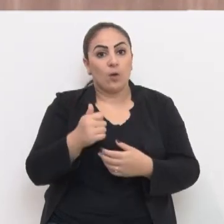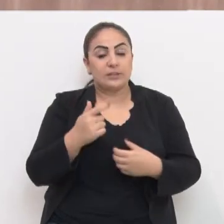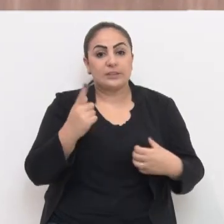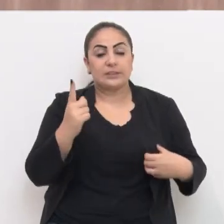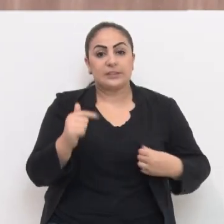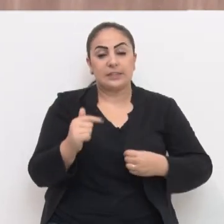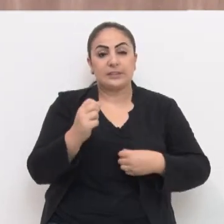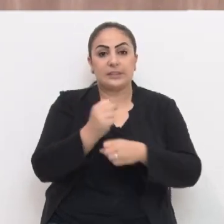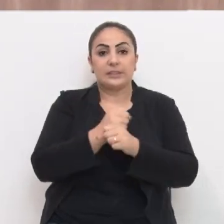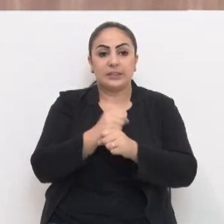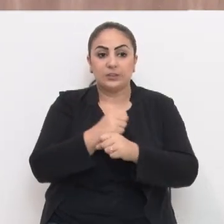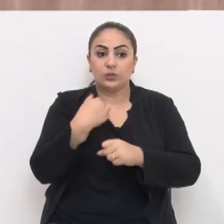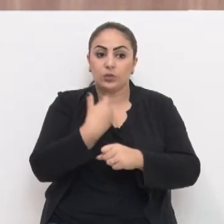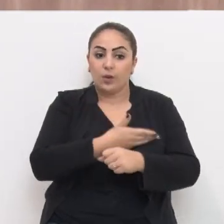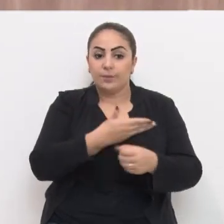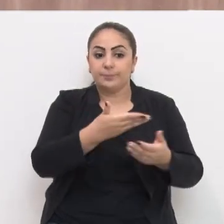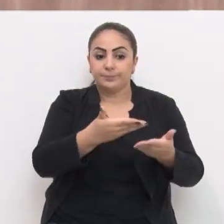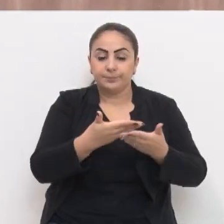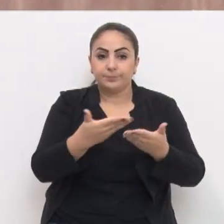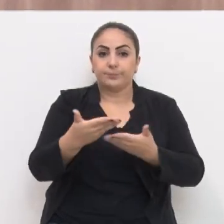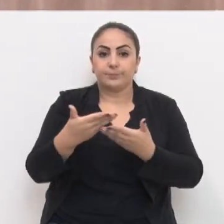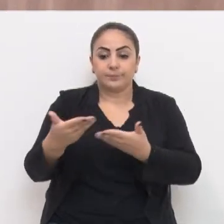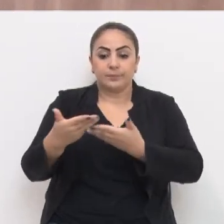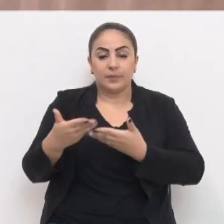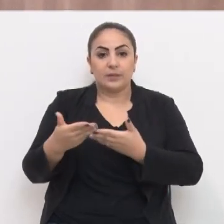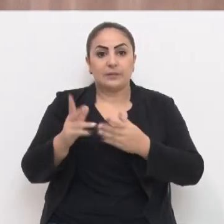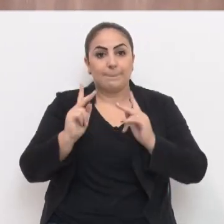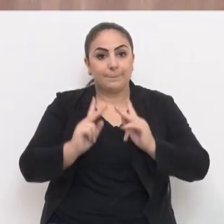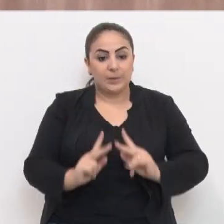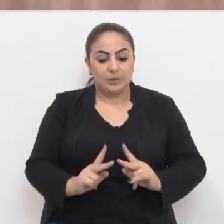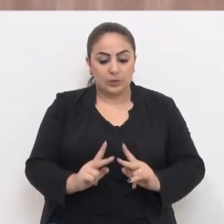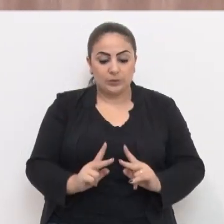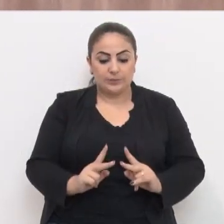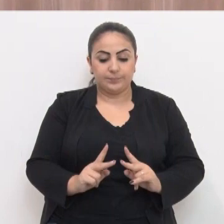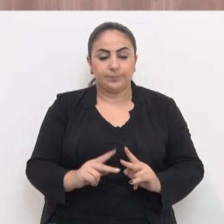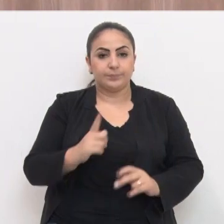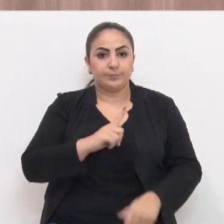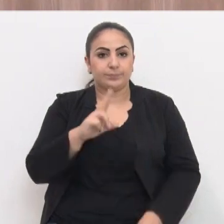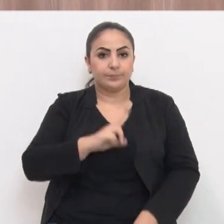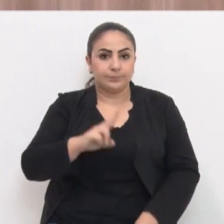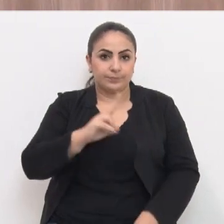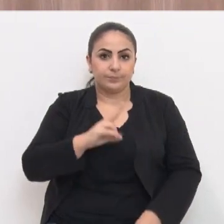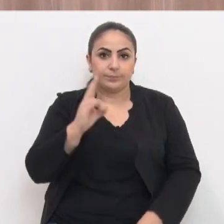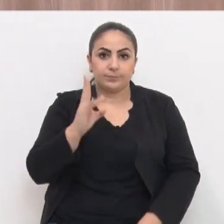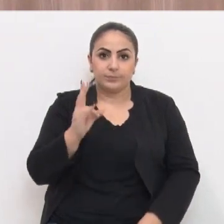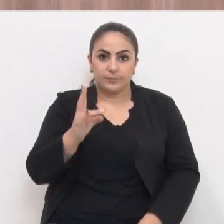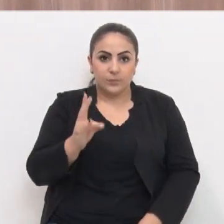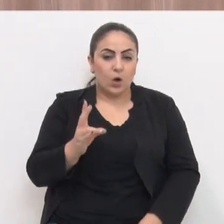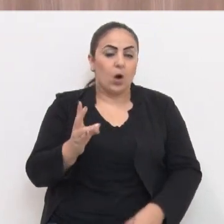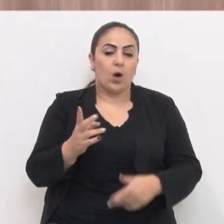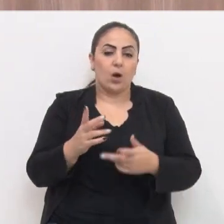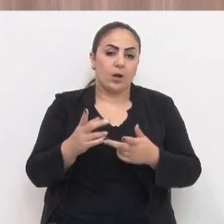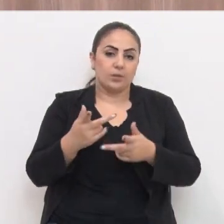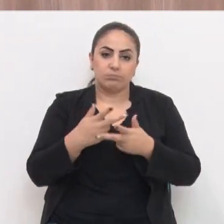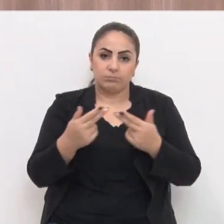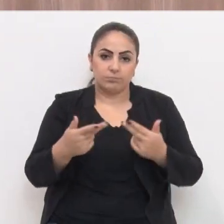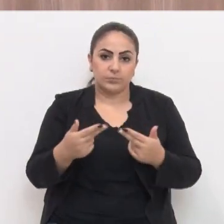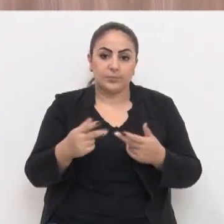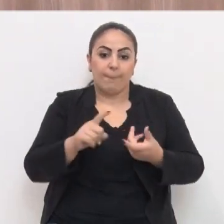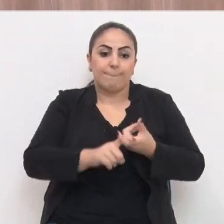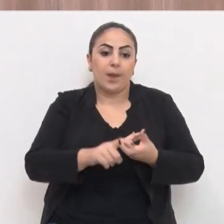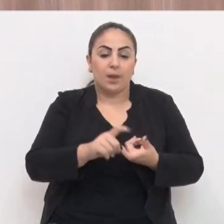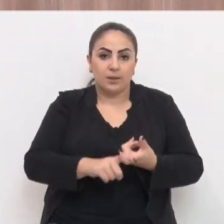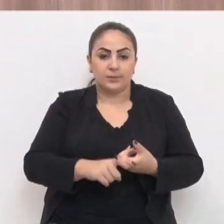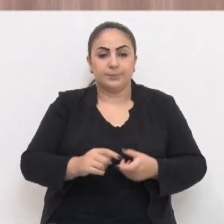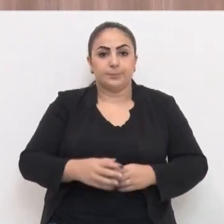17 anos que a gente está acolhendo, então, faz o acolhimento de pessoas com uso de substâncias psicoativas, dependentes